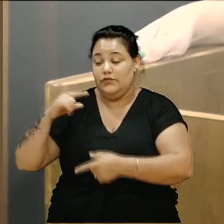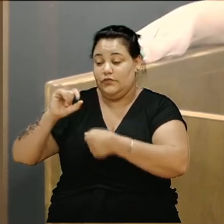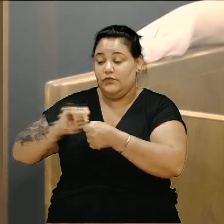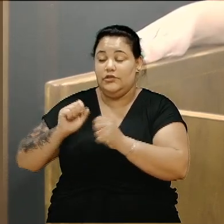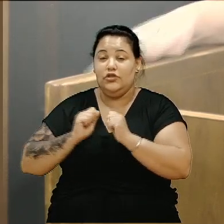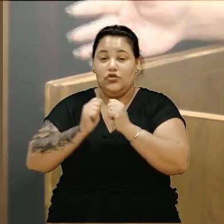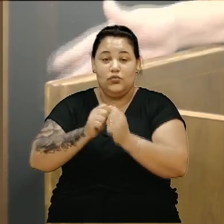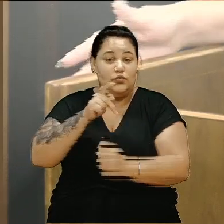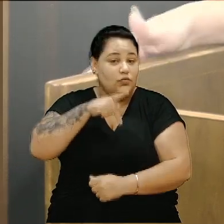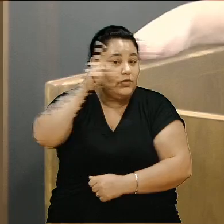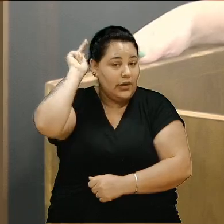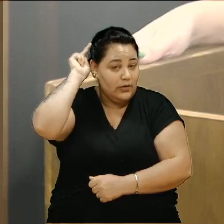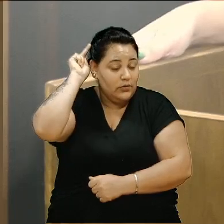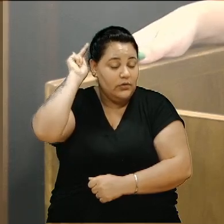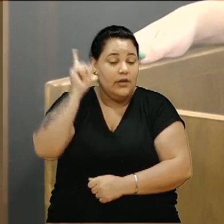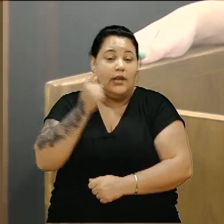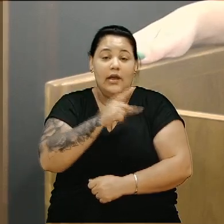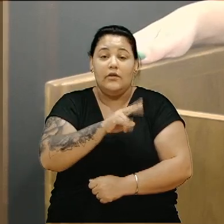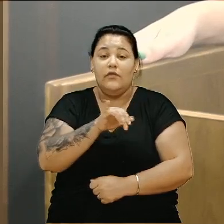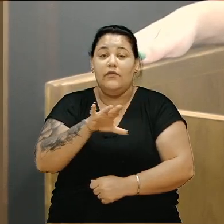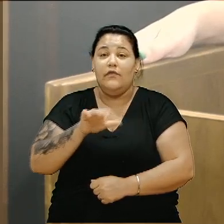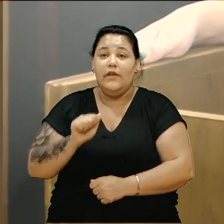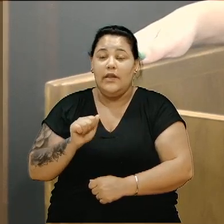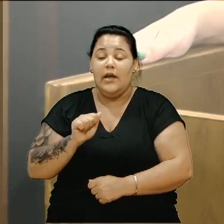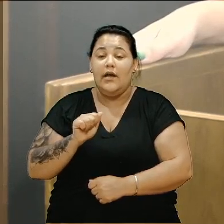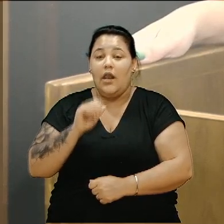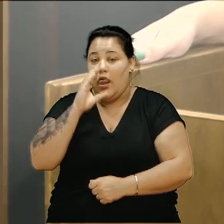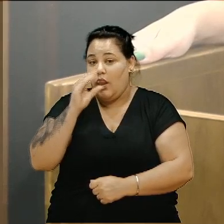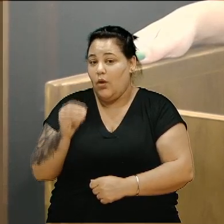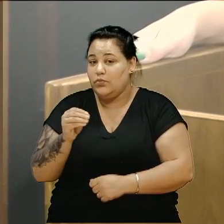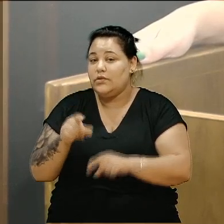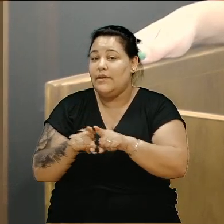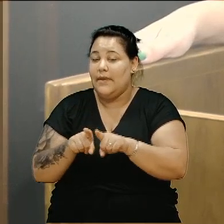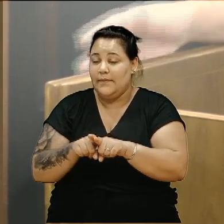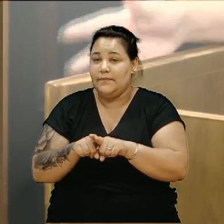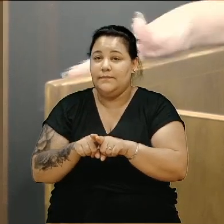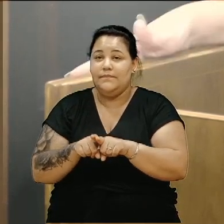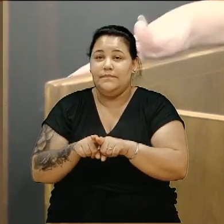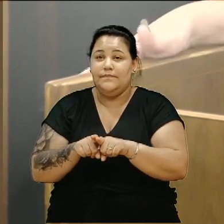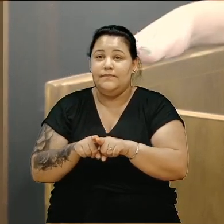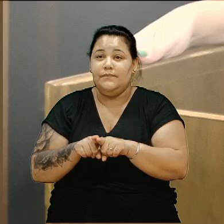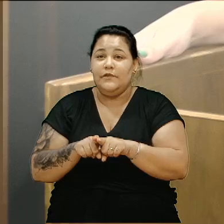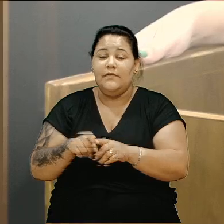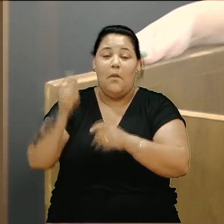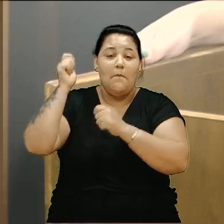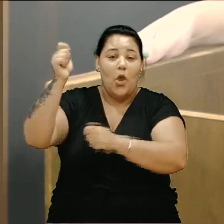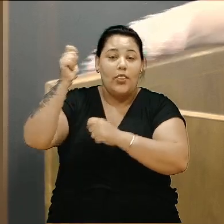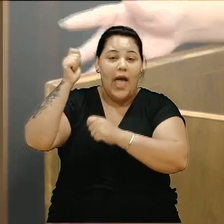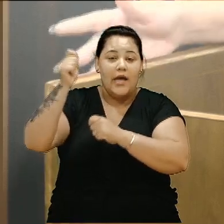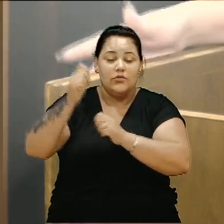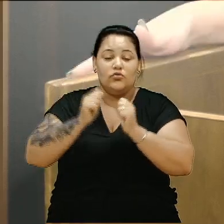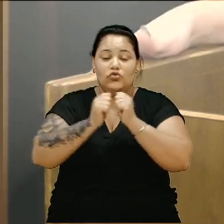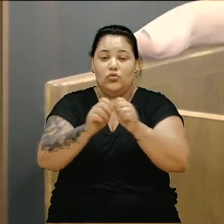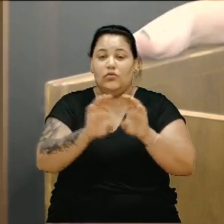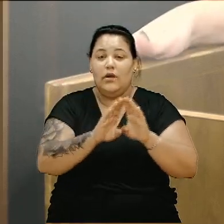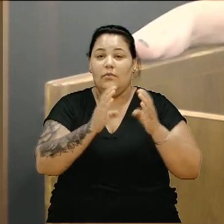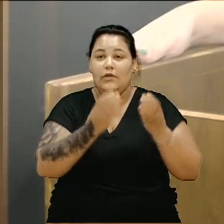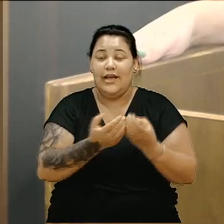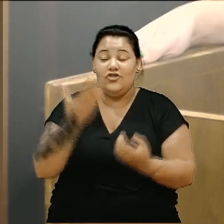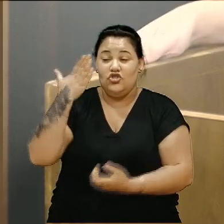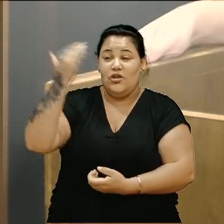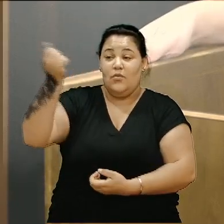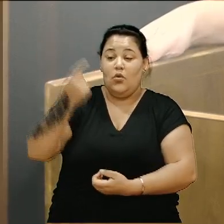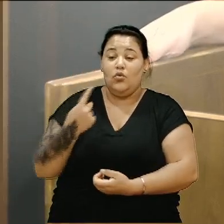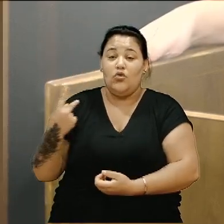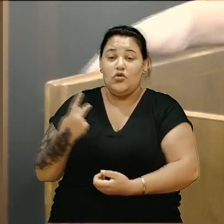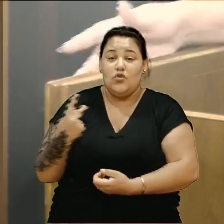Iago Morandi foi lá no Vila Lobos Vergueiros, que foi um protesto que a comunidade fez e nos chamou para estar